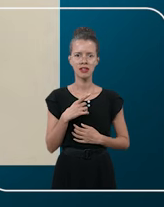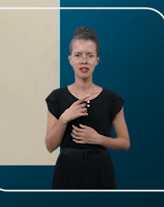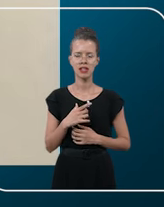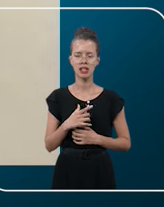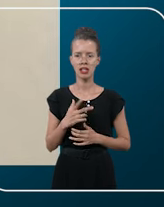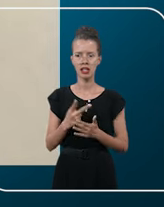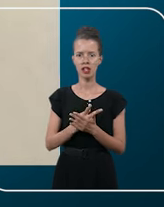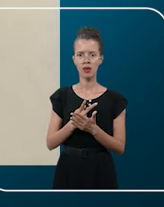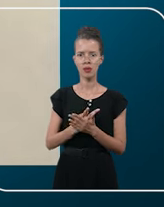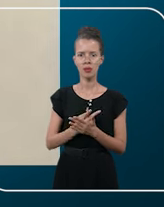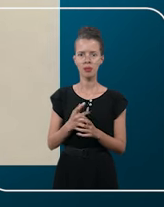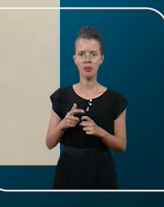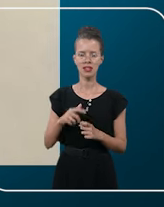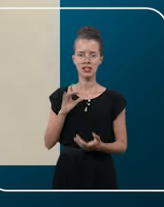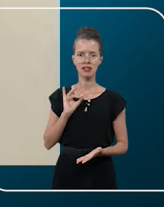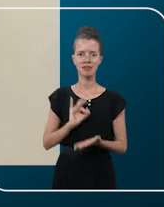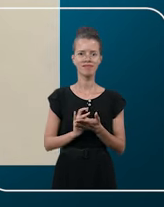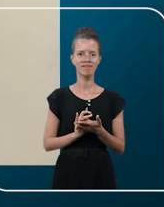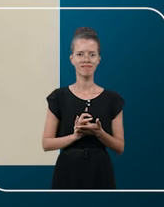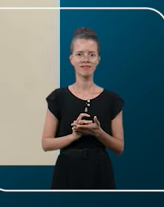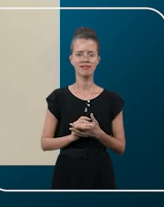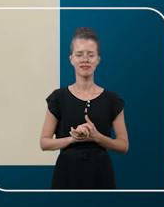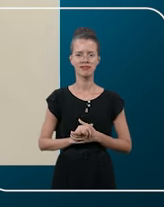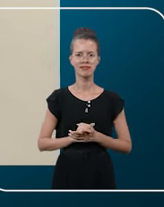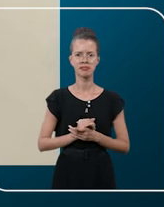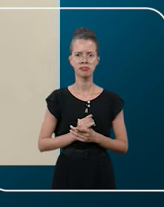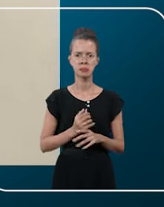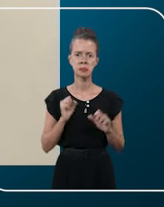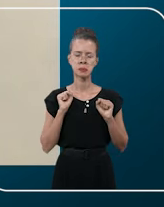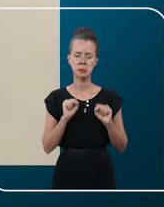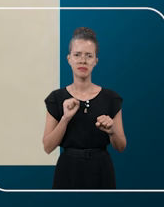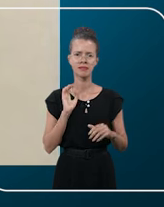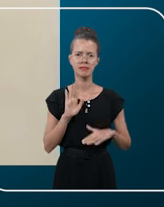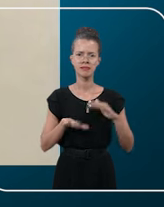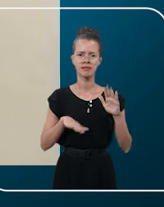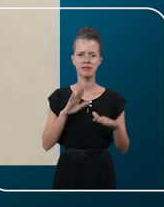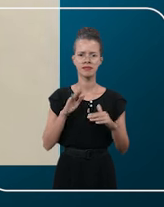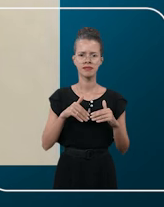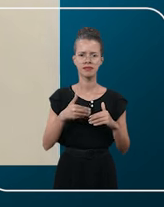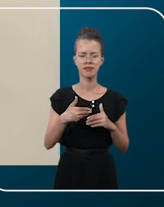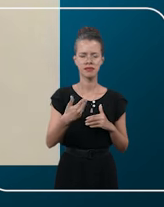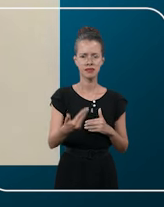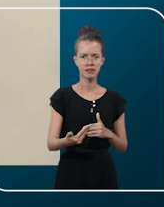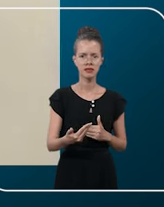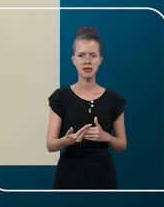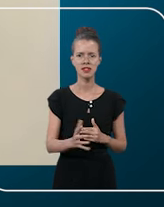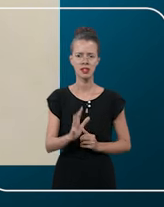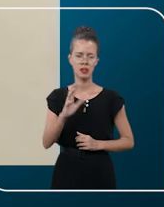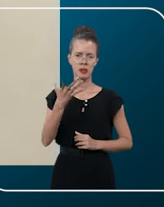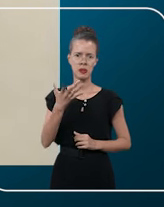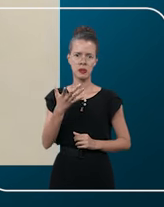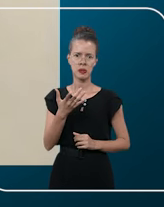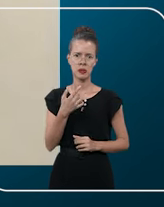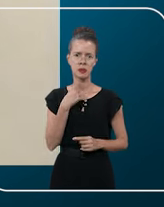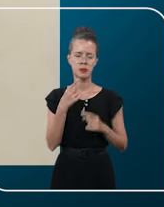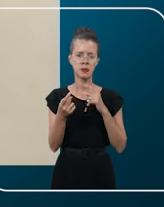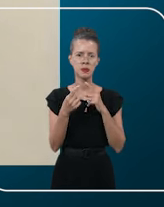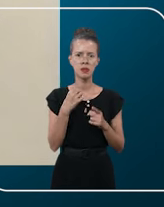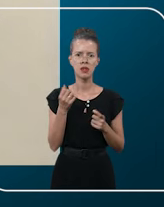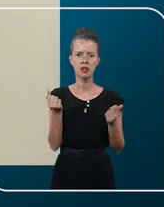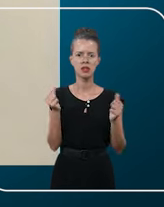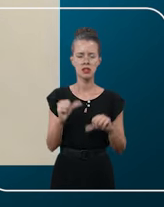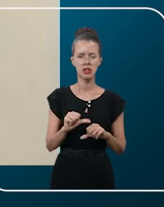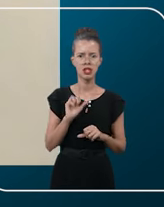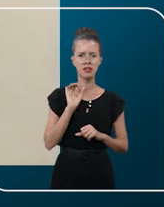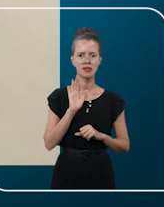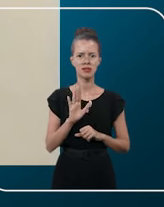médico. Porque pode ser que o resultado, que não tenha sido exitoso, mal sucedido, decorra